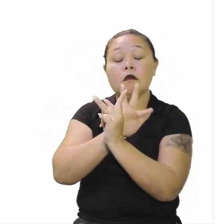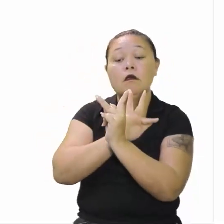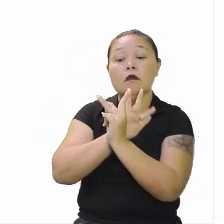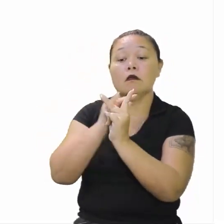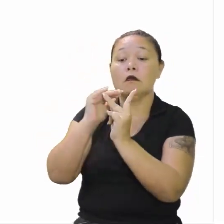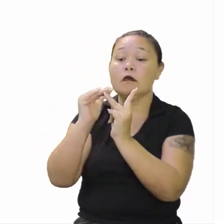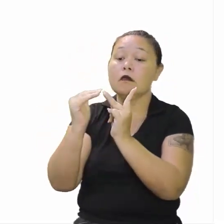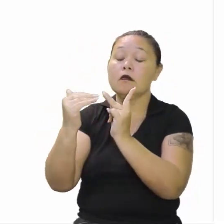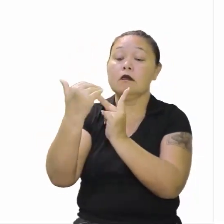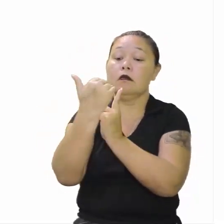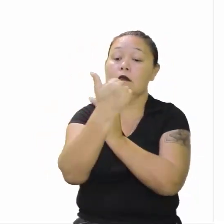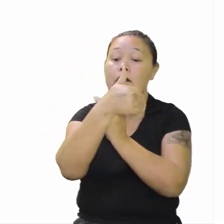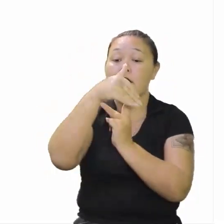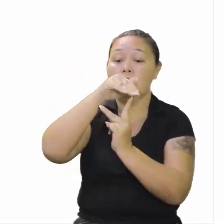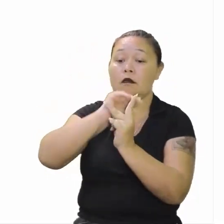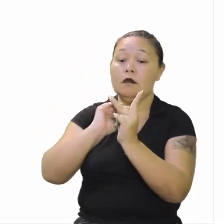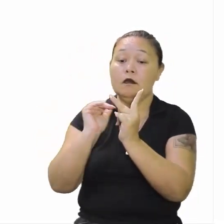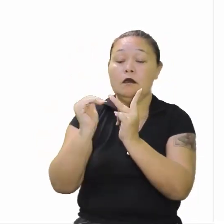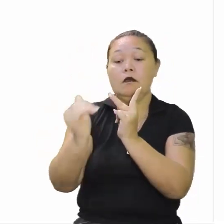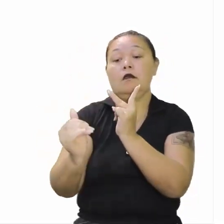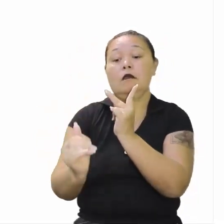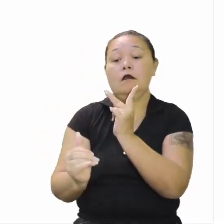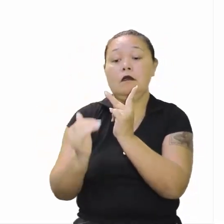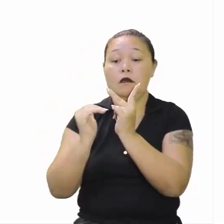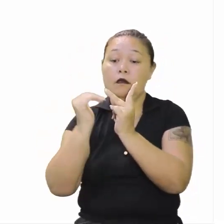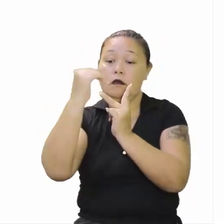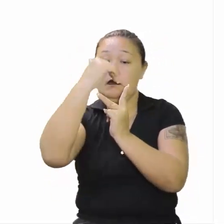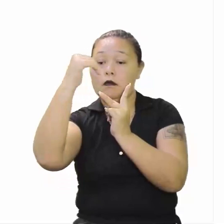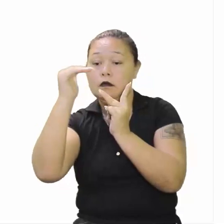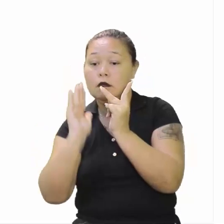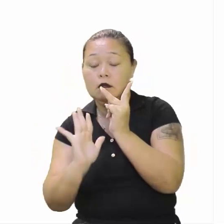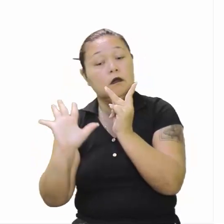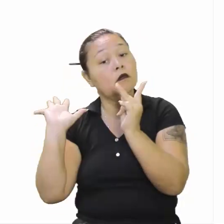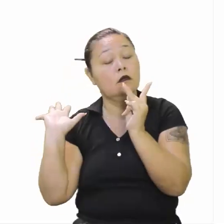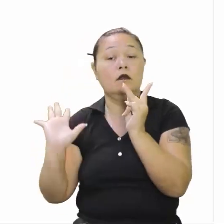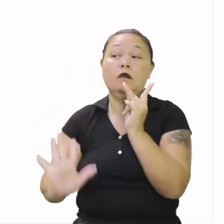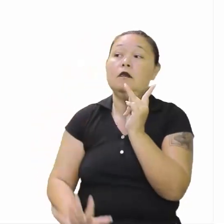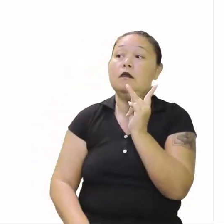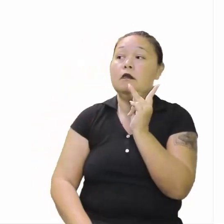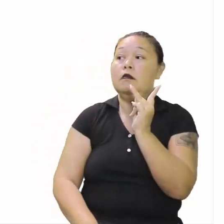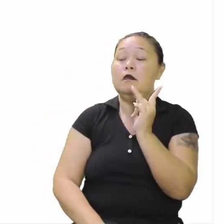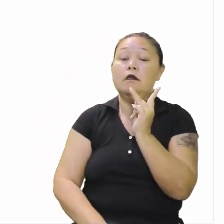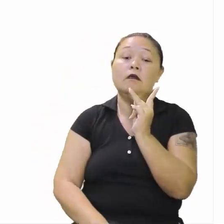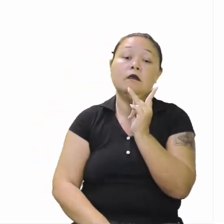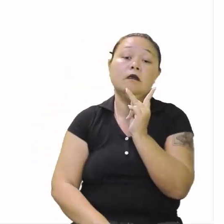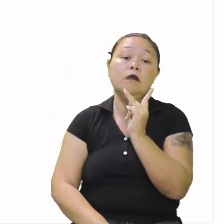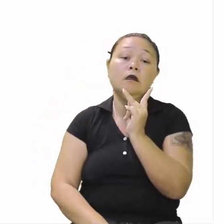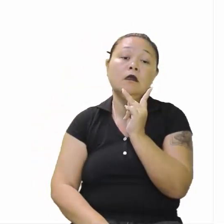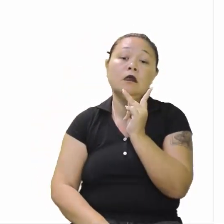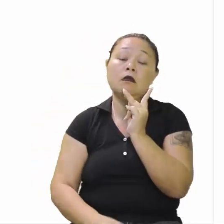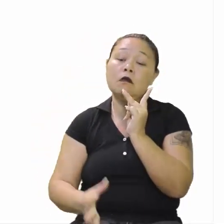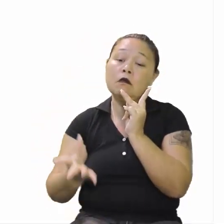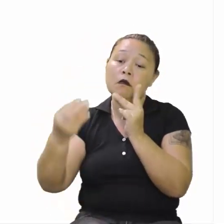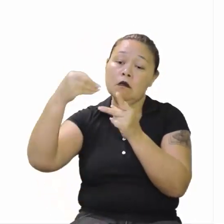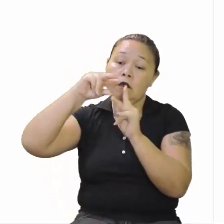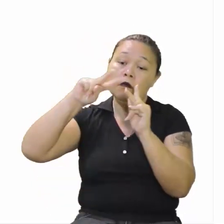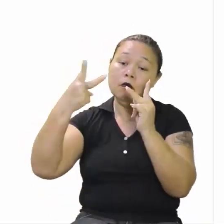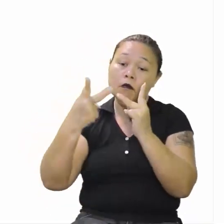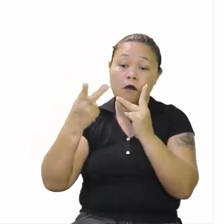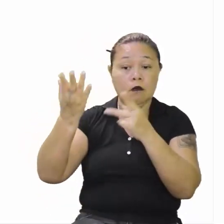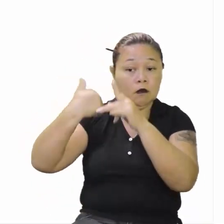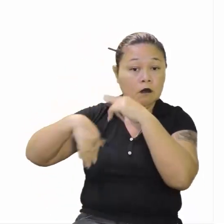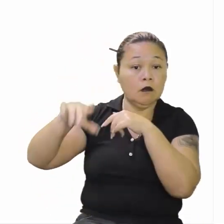dimensão nas 3, altura, comprimento, altura, enfim. de uma unidade de volume maior que as